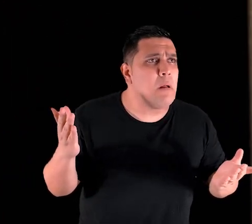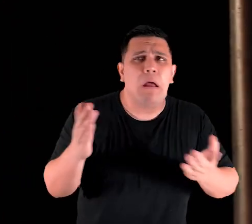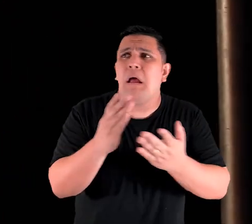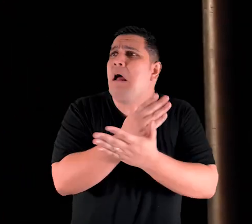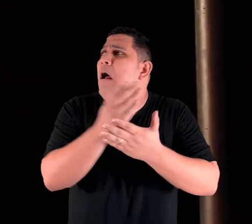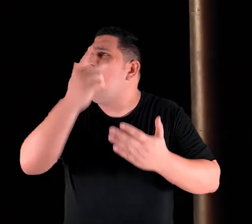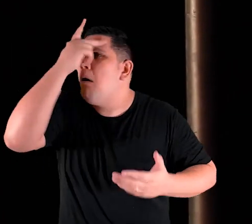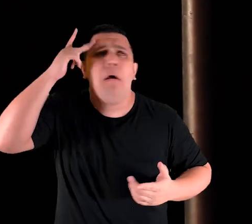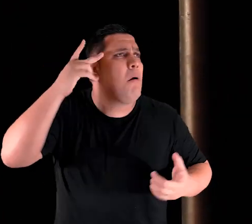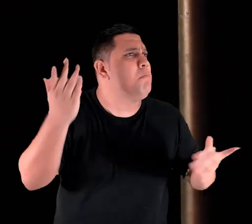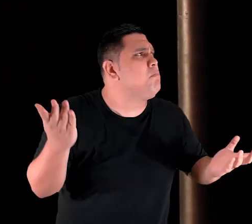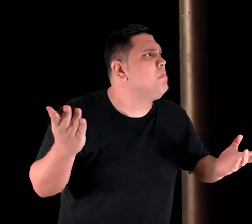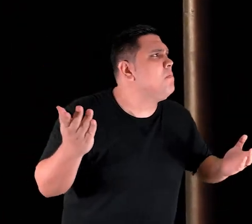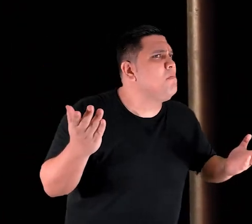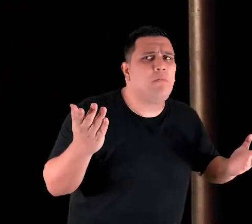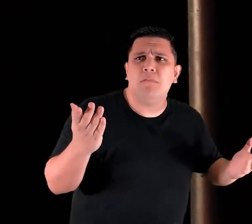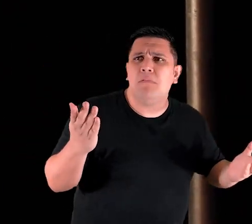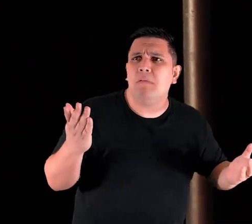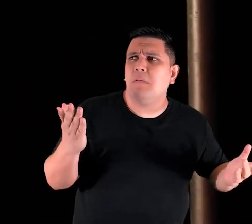Alguém?